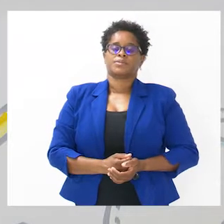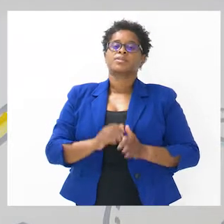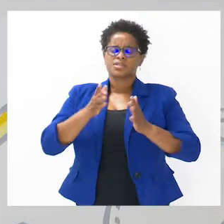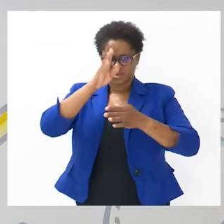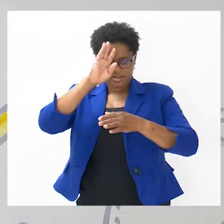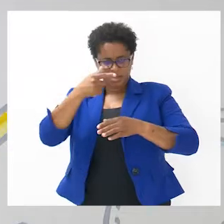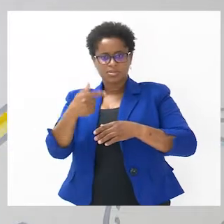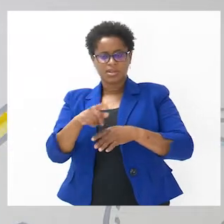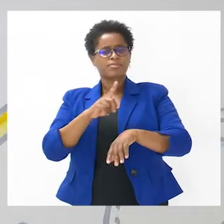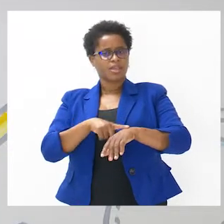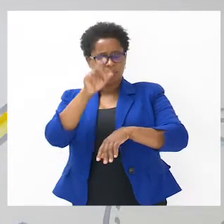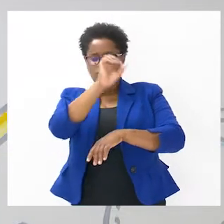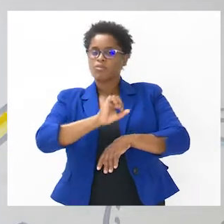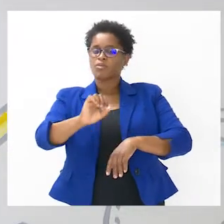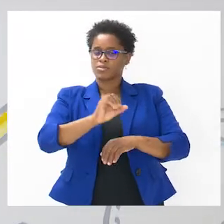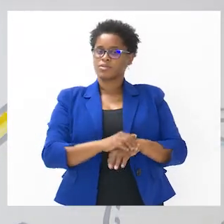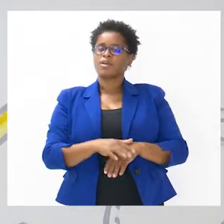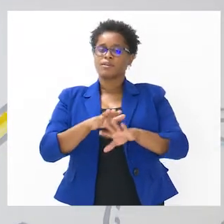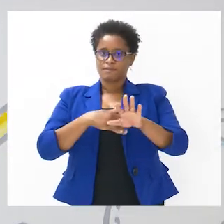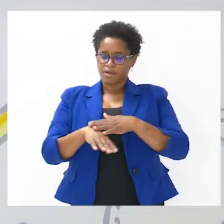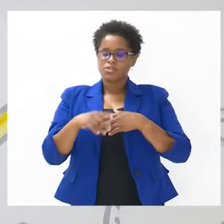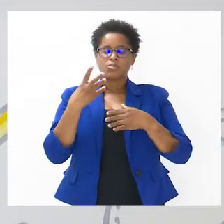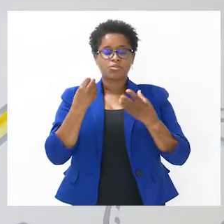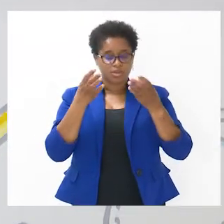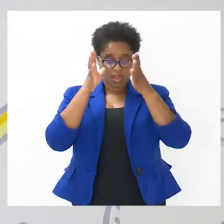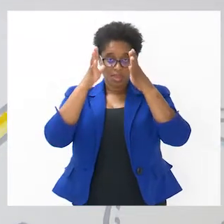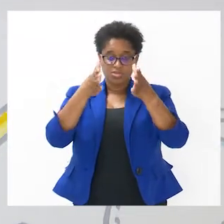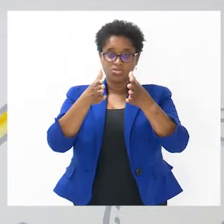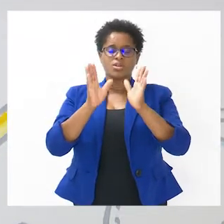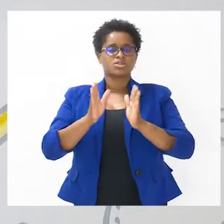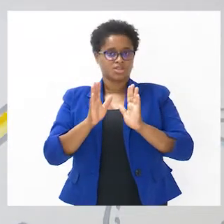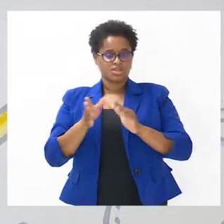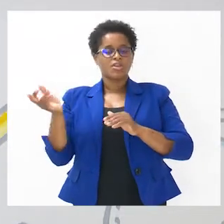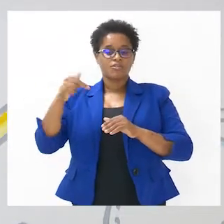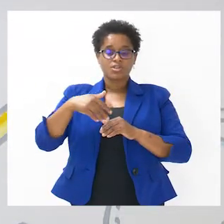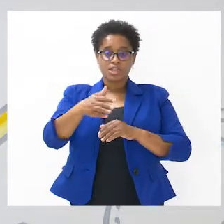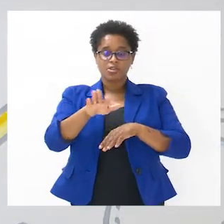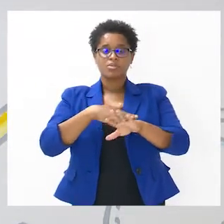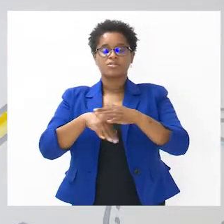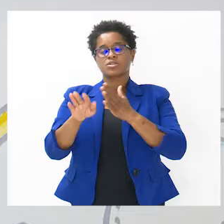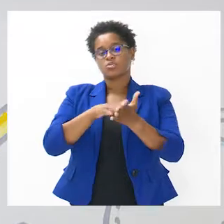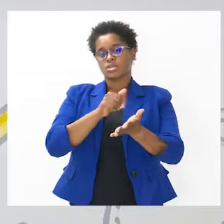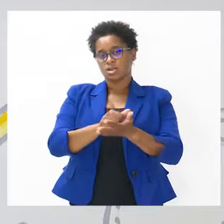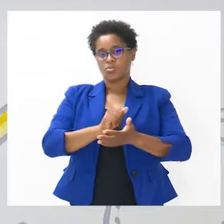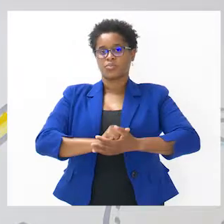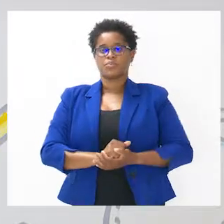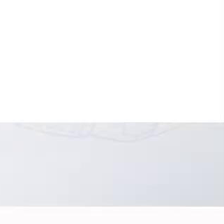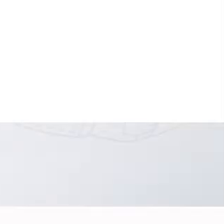Já sabem, tem o vosso tempinho. Façam com muita atenção, que já já voltaremos para fazer a correção.